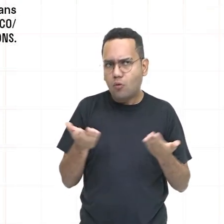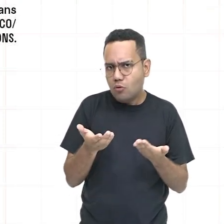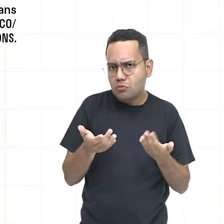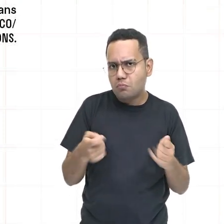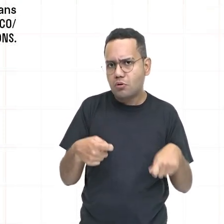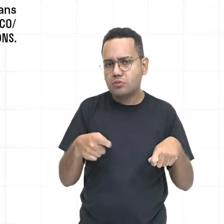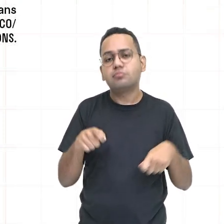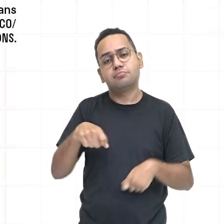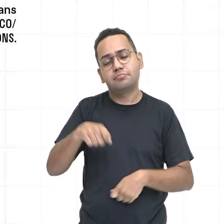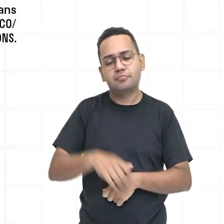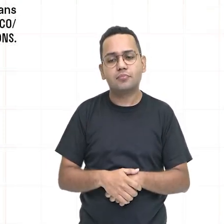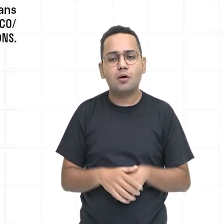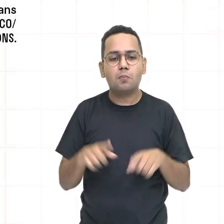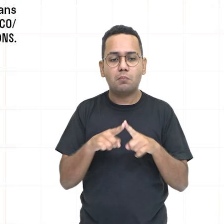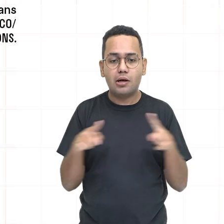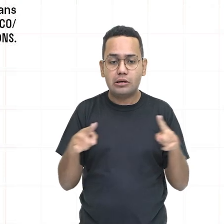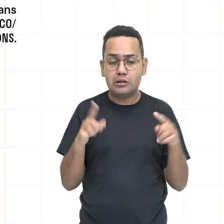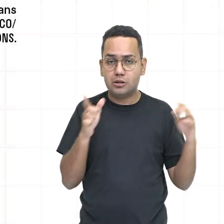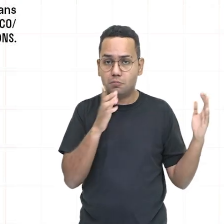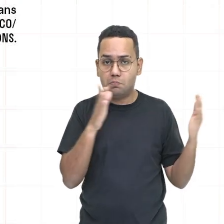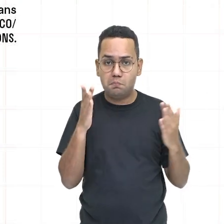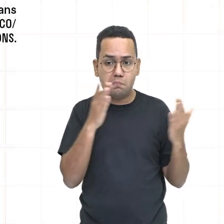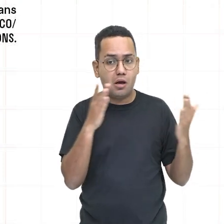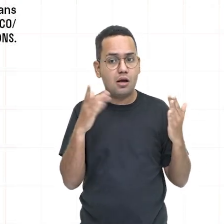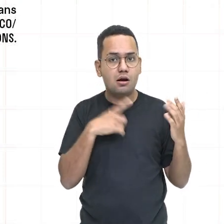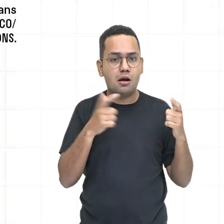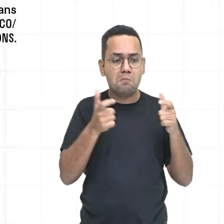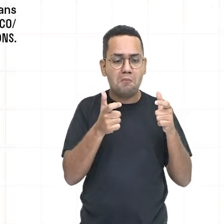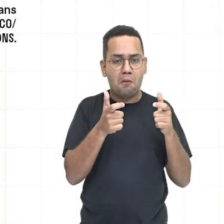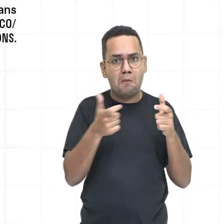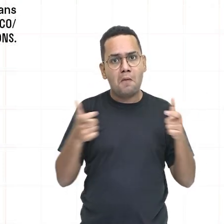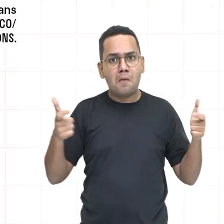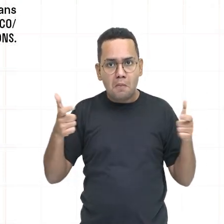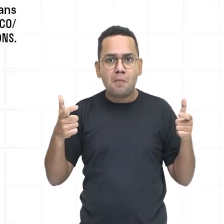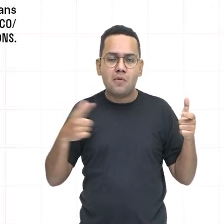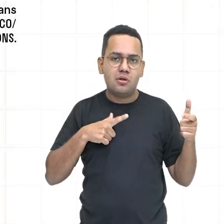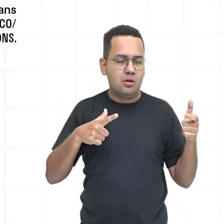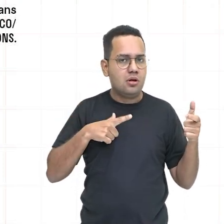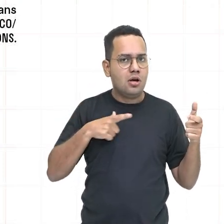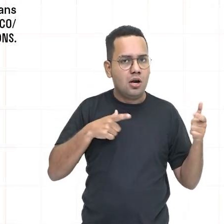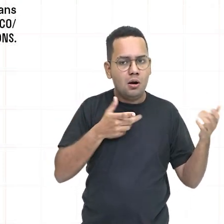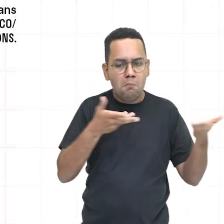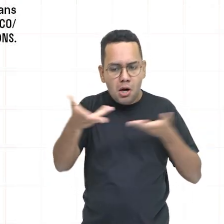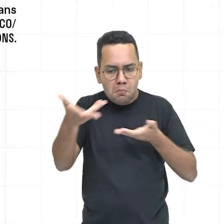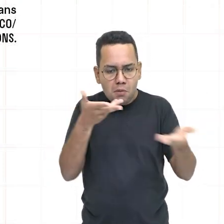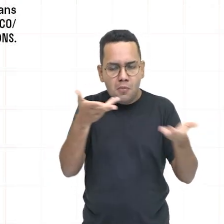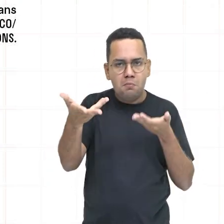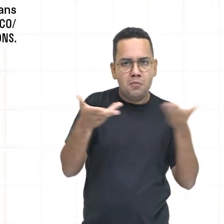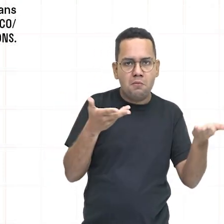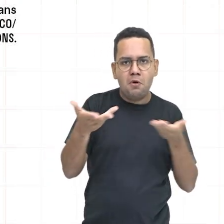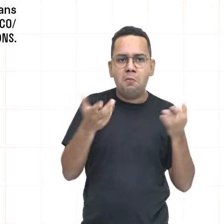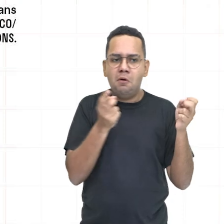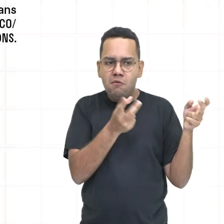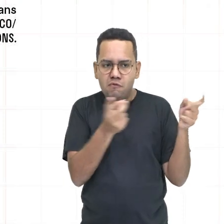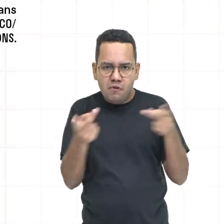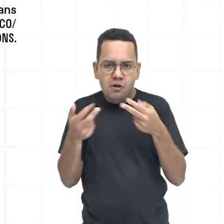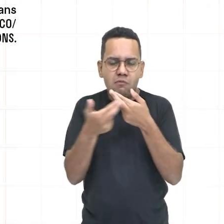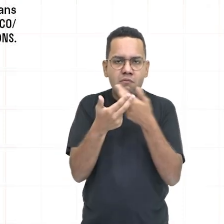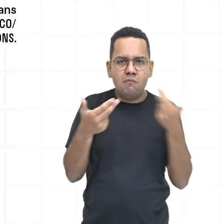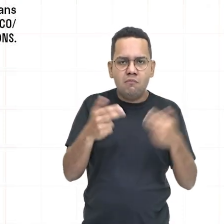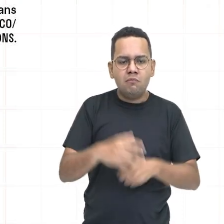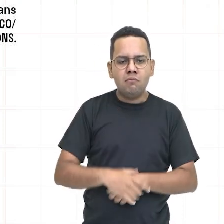mas teve lá um momento em que era muito intensa essa troca ali de transações, ok?